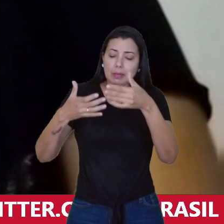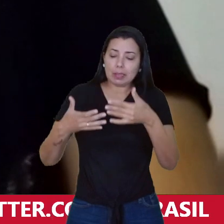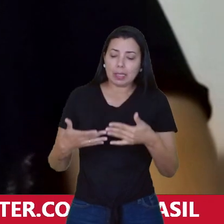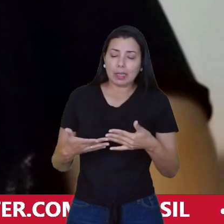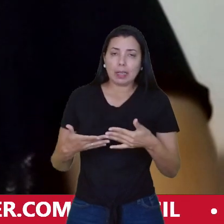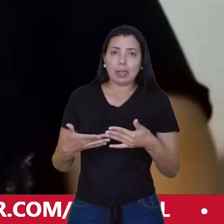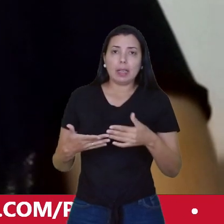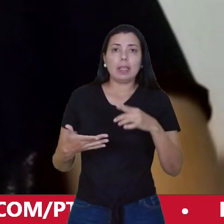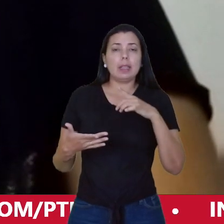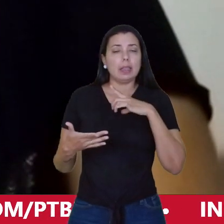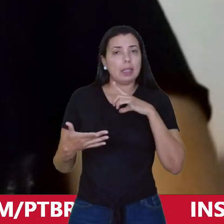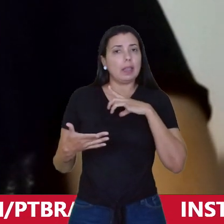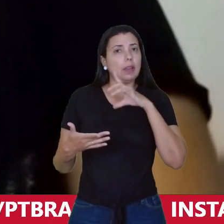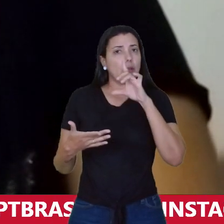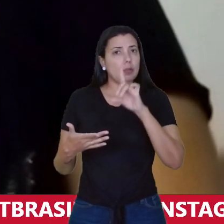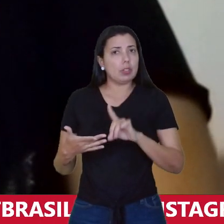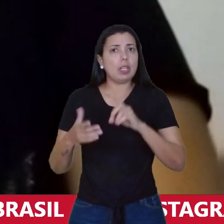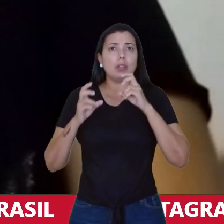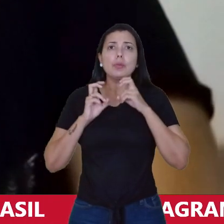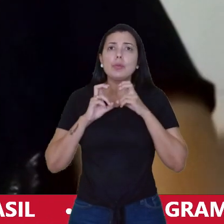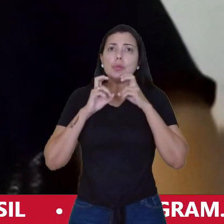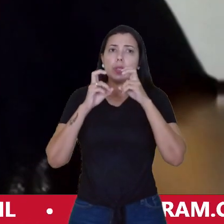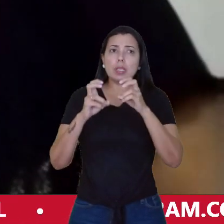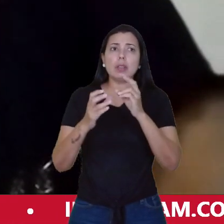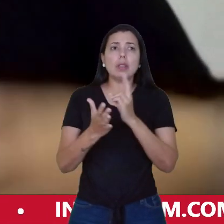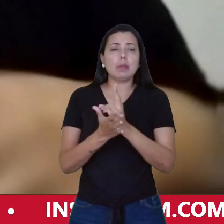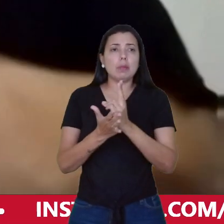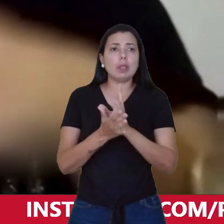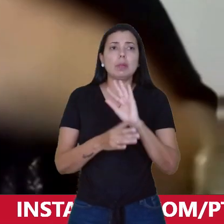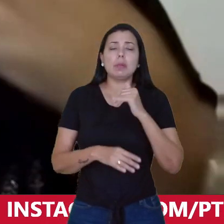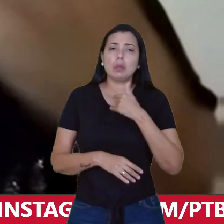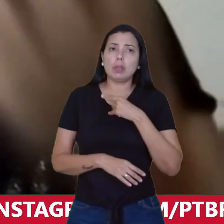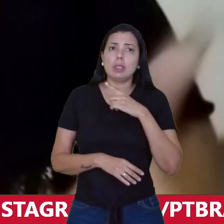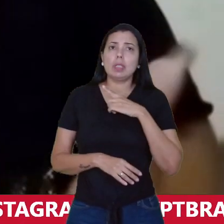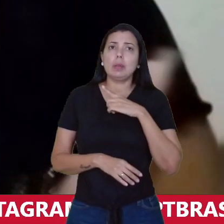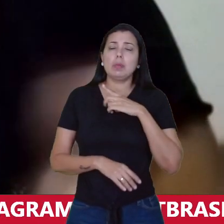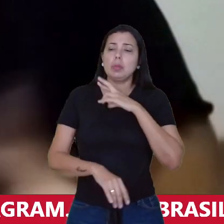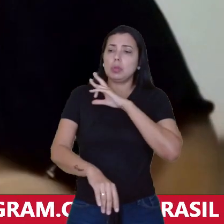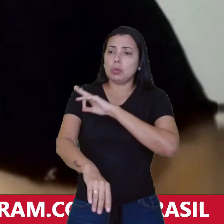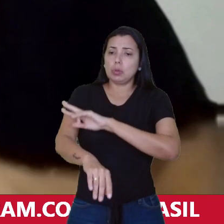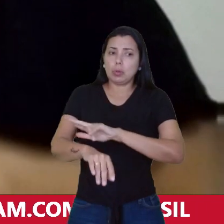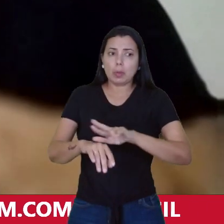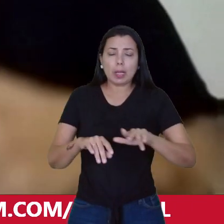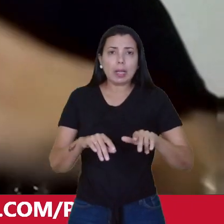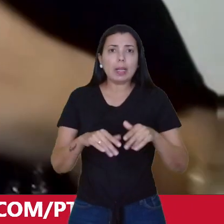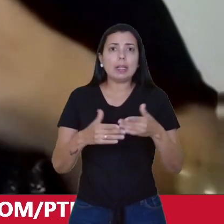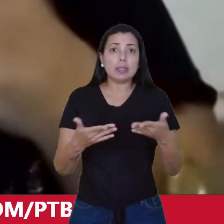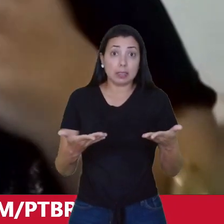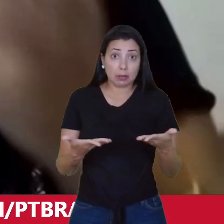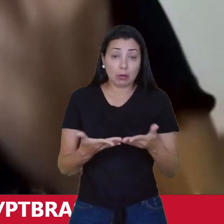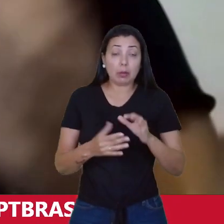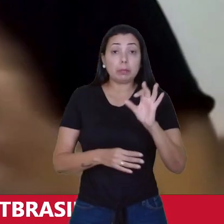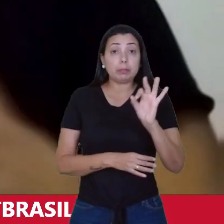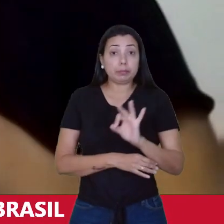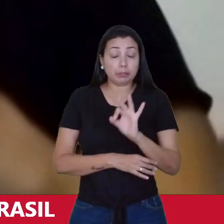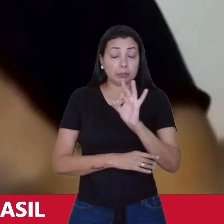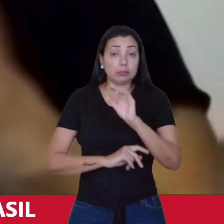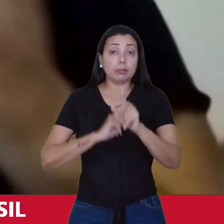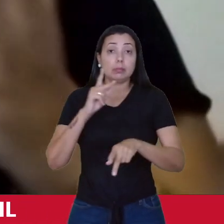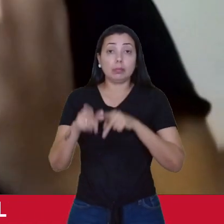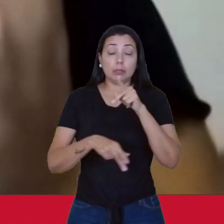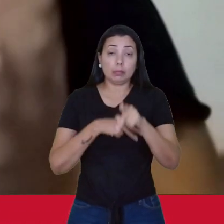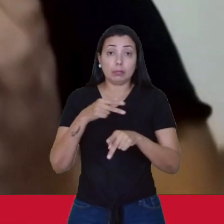que há um direito ao grito, e mesmo nós sendo uma raça anã, né, um percentual da